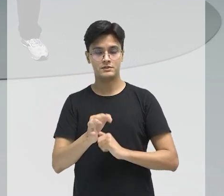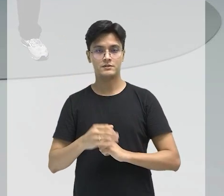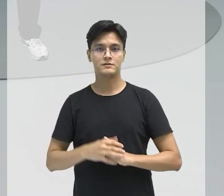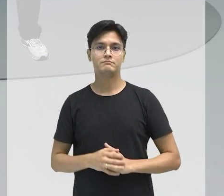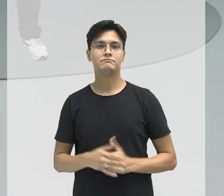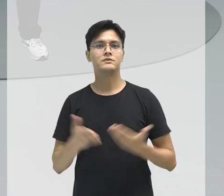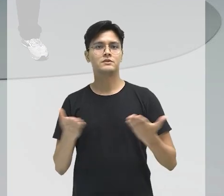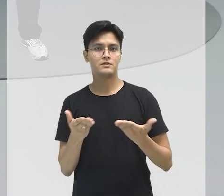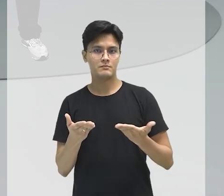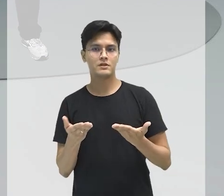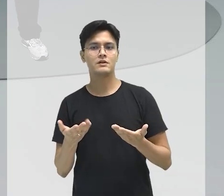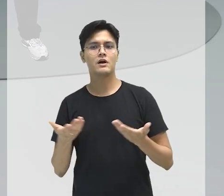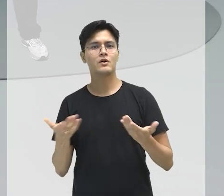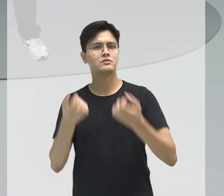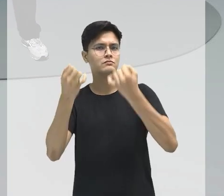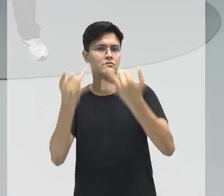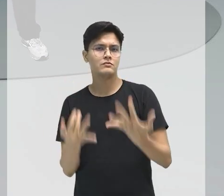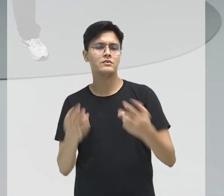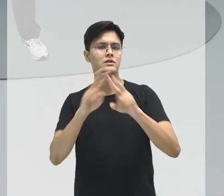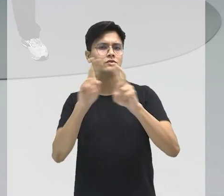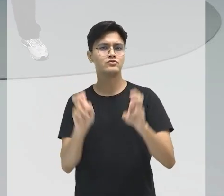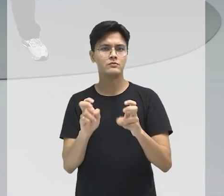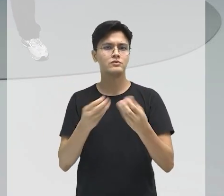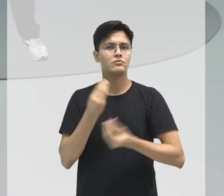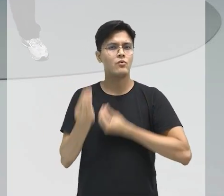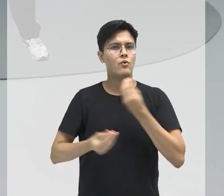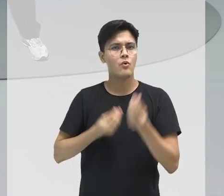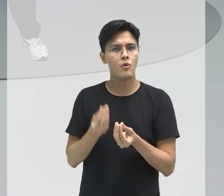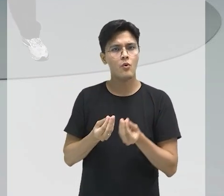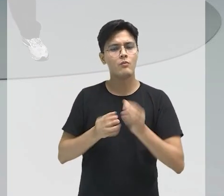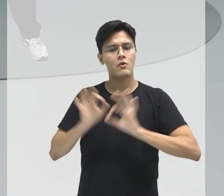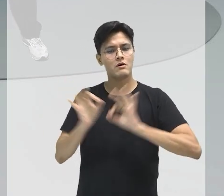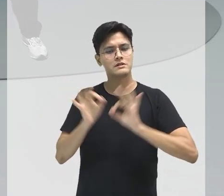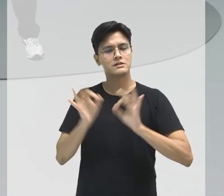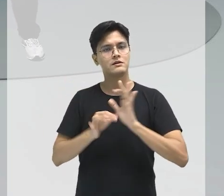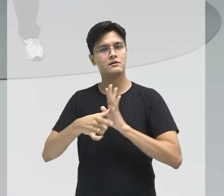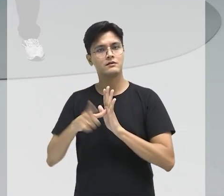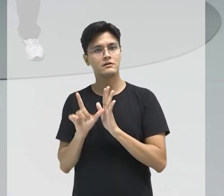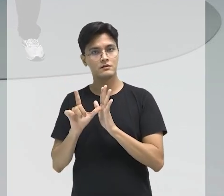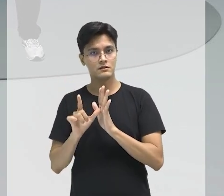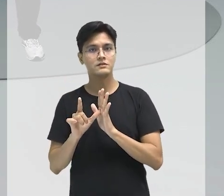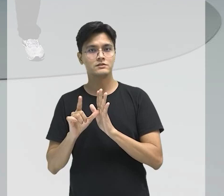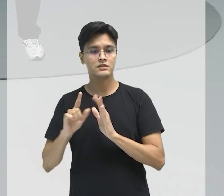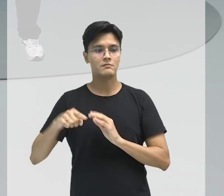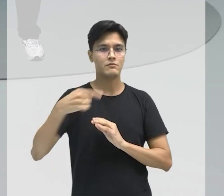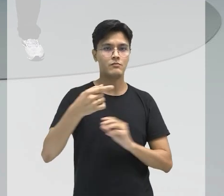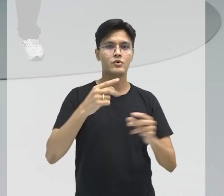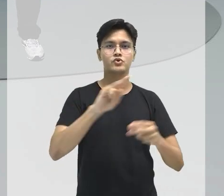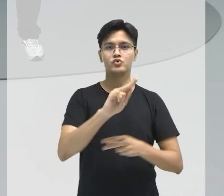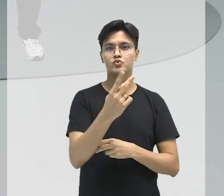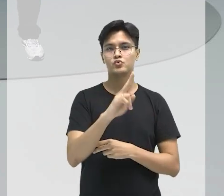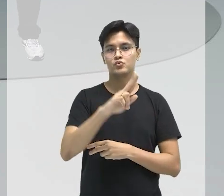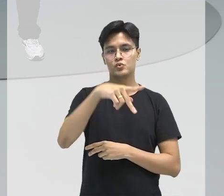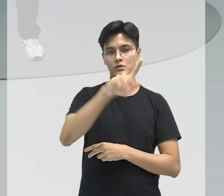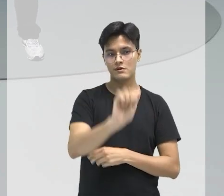vamos falar um pouquinho da preparação rapidinho aí, ó. Não é só para relembrar a preparação aí para a luta do Uka-Uka, tá aí, ó,